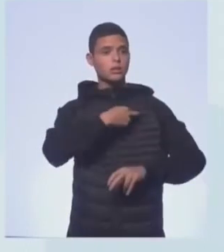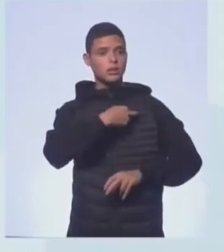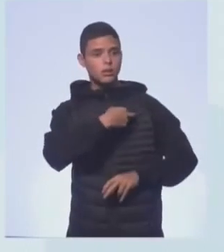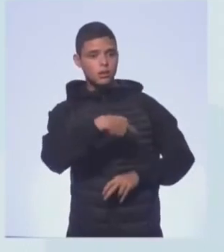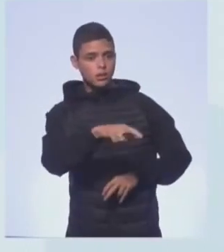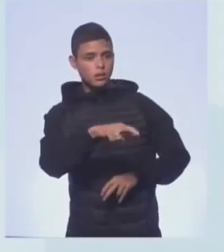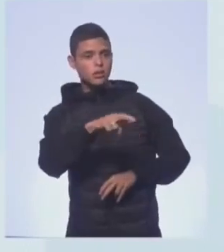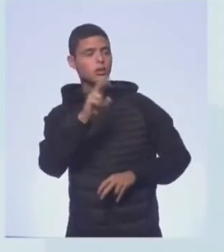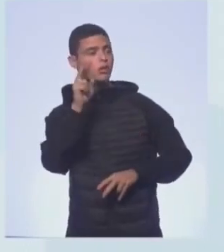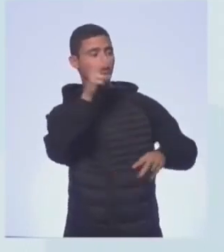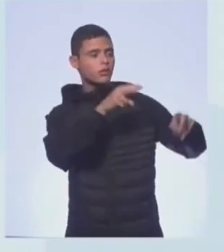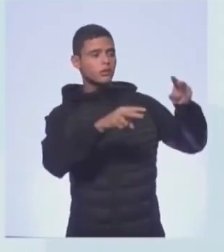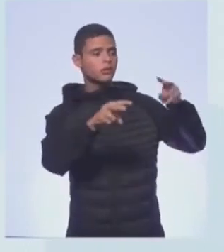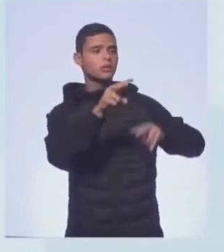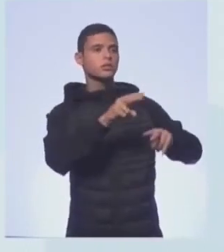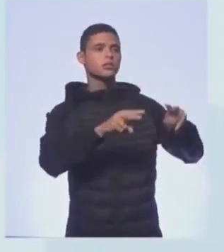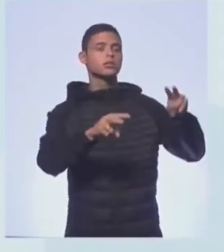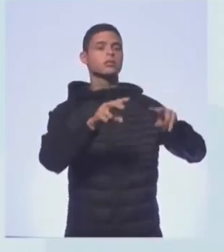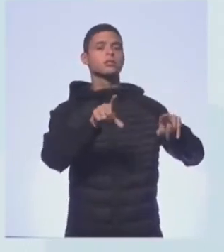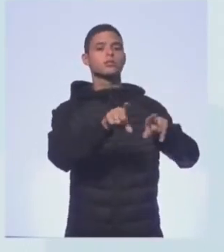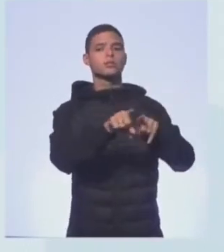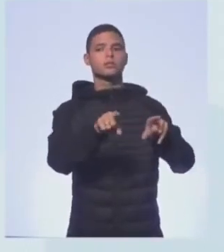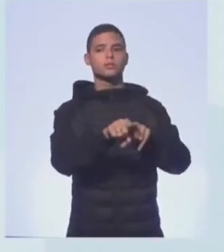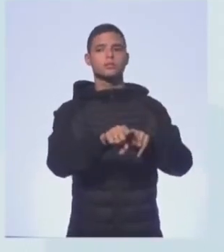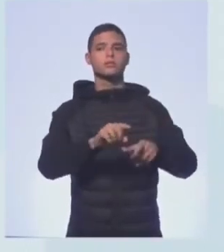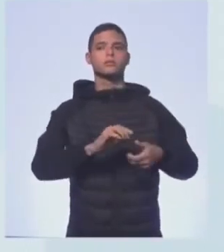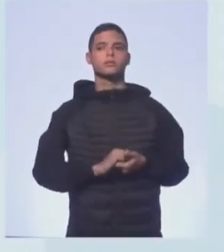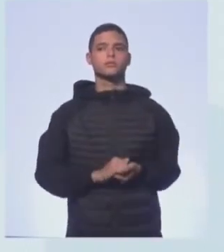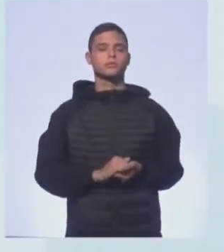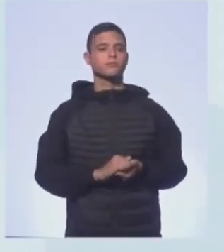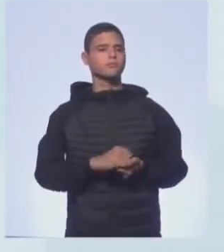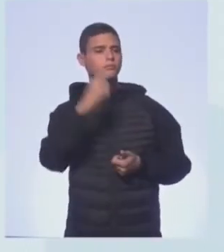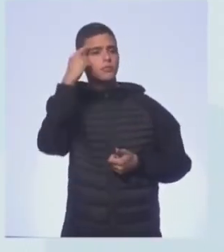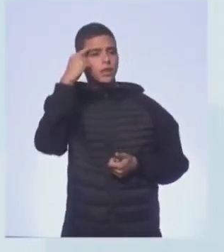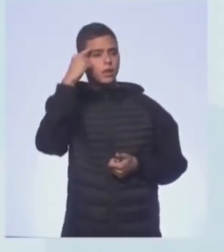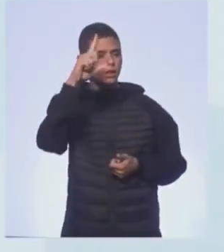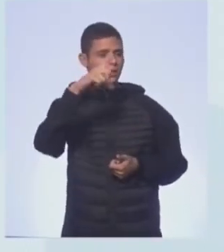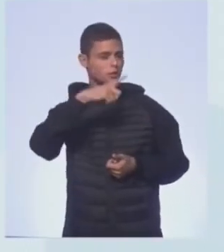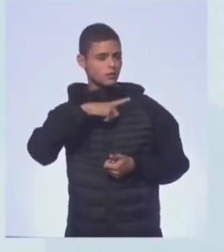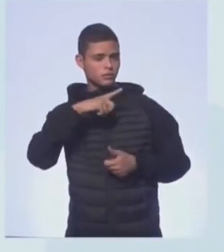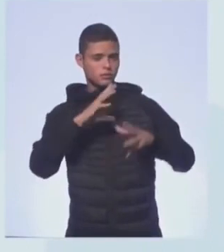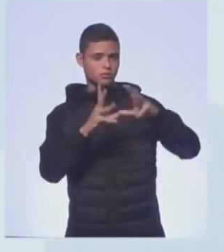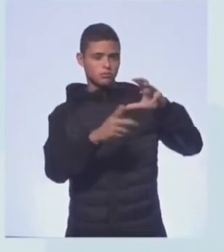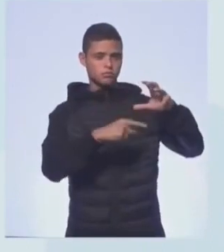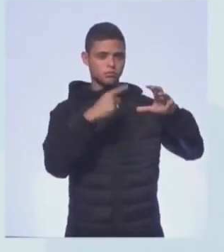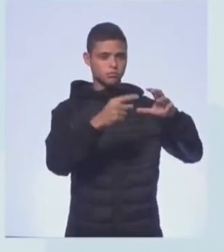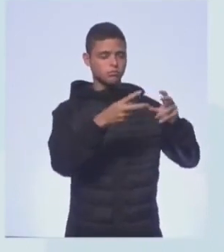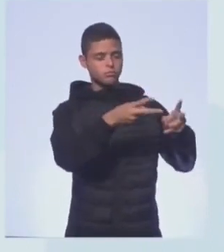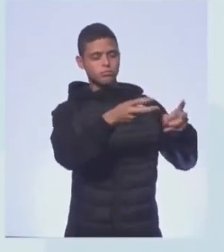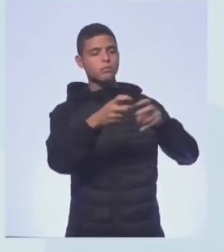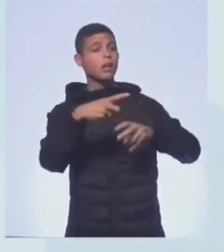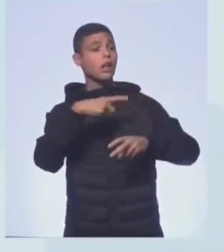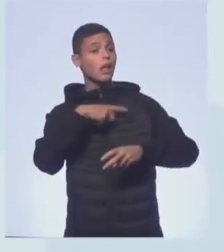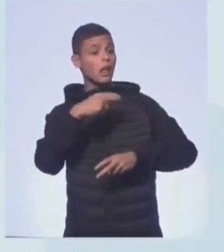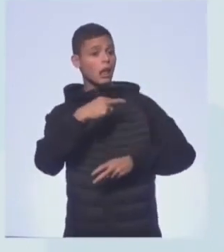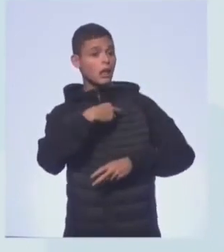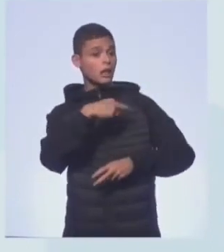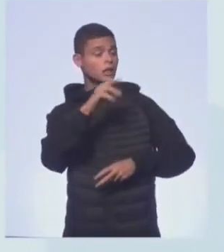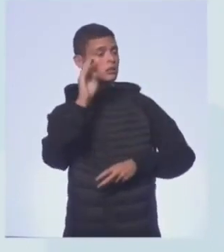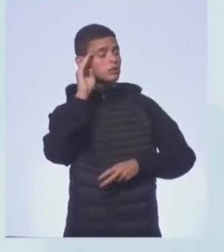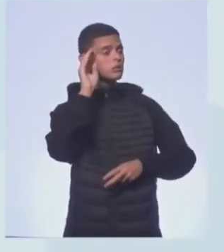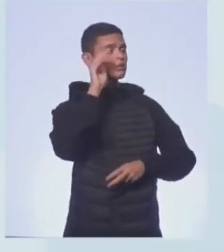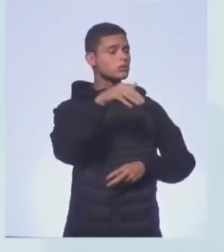minha visão enquanto ideia que eu tenho do mundo. Então, verifica se você não está restringindo só